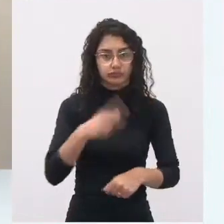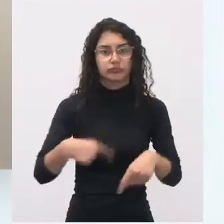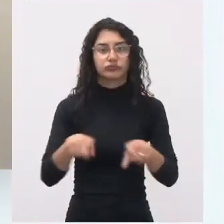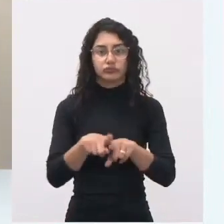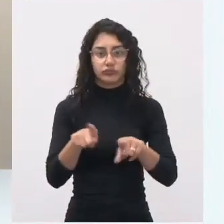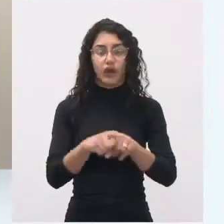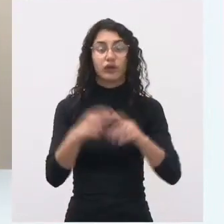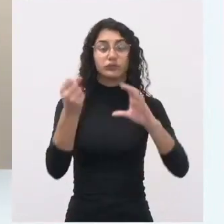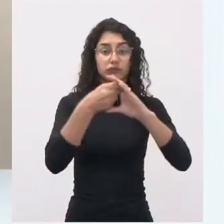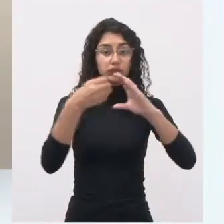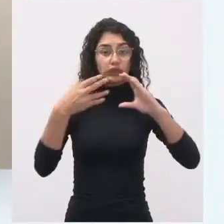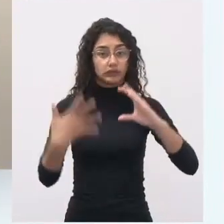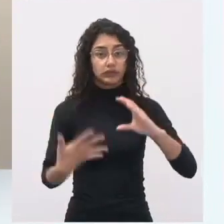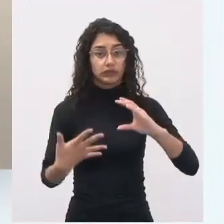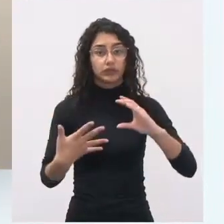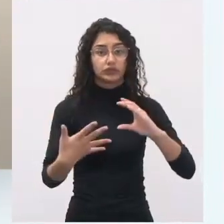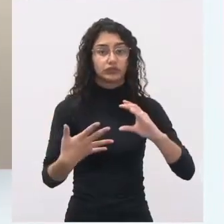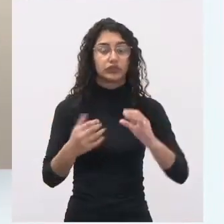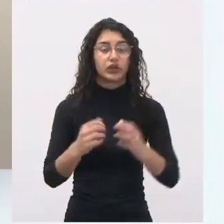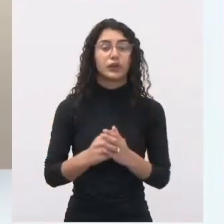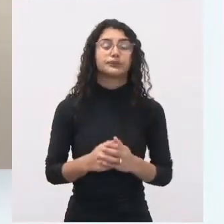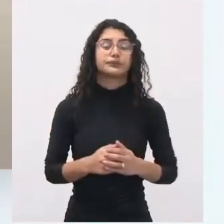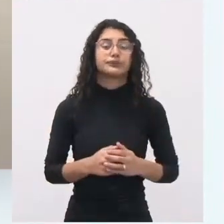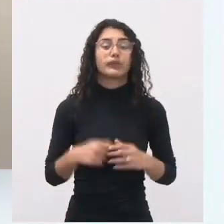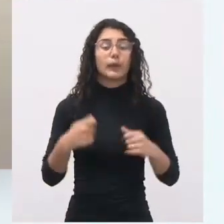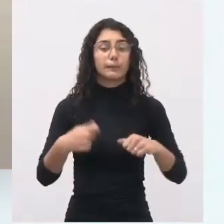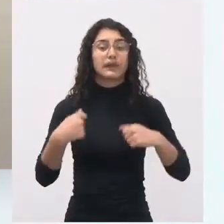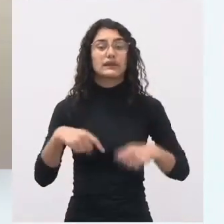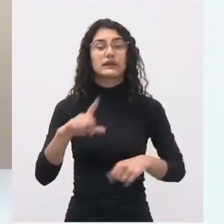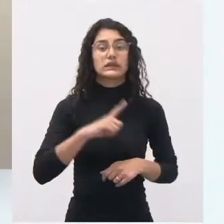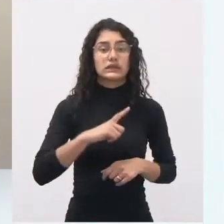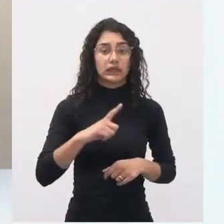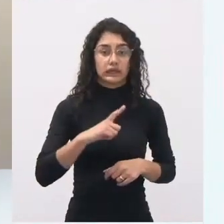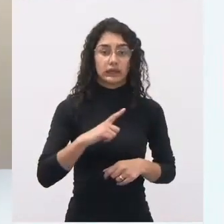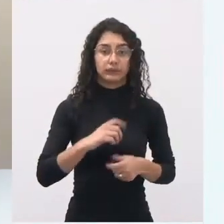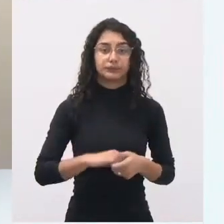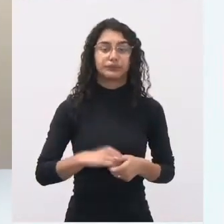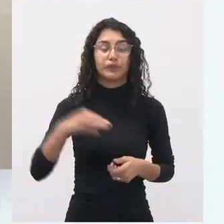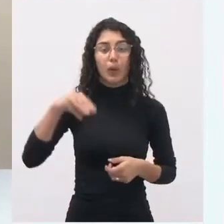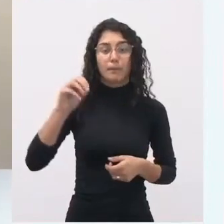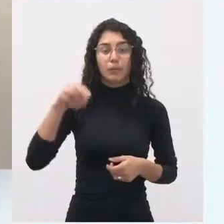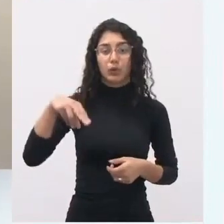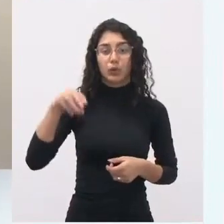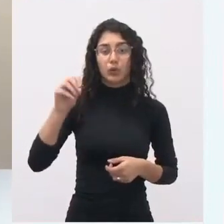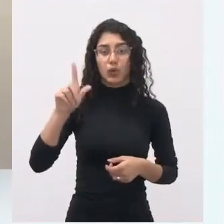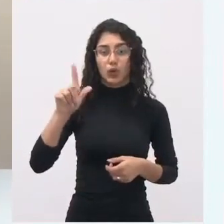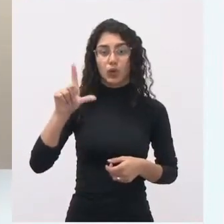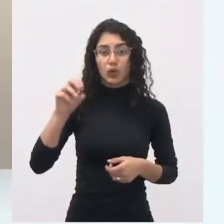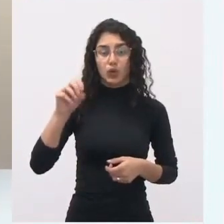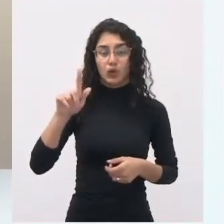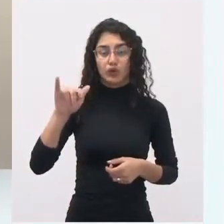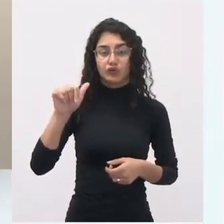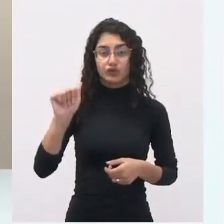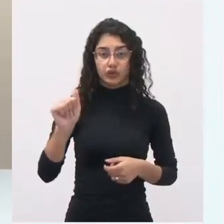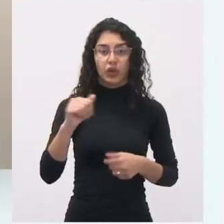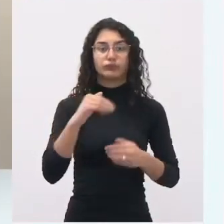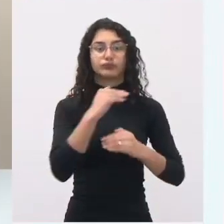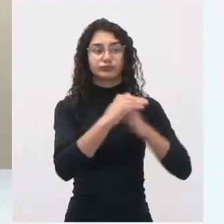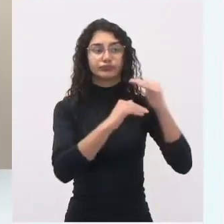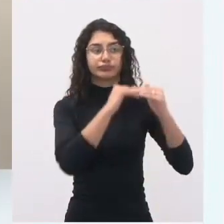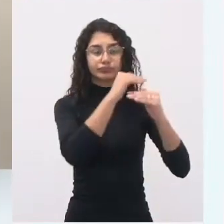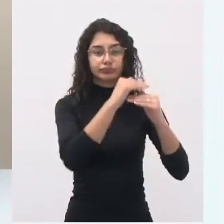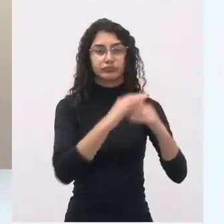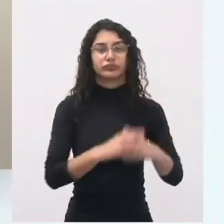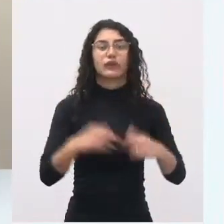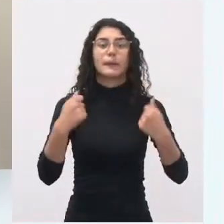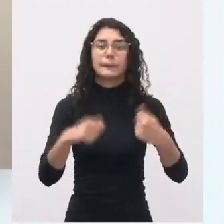principais características que as formações precisam carregar é a homologia de processos. A gente precisa levar para as formações a dinâmica